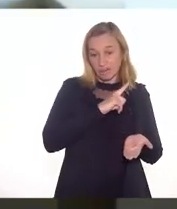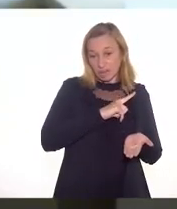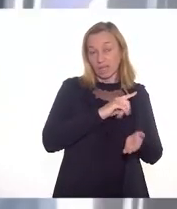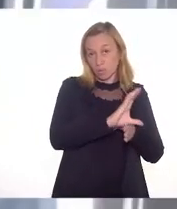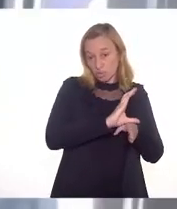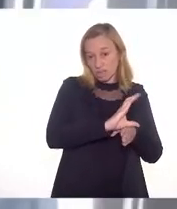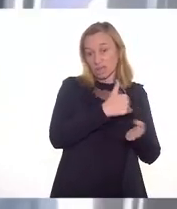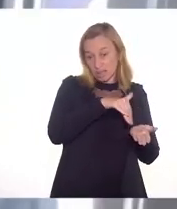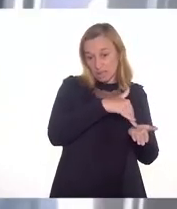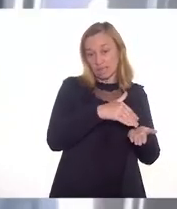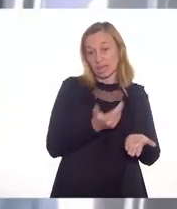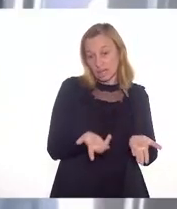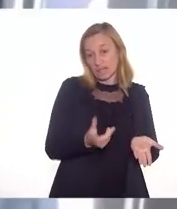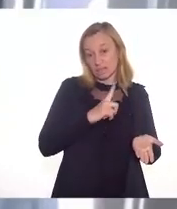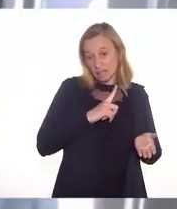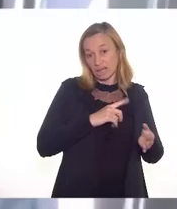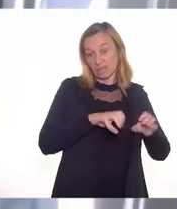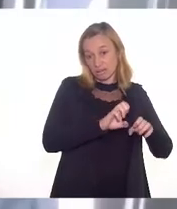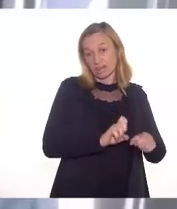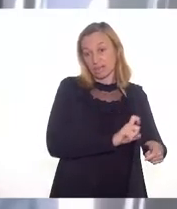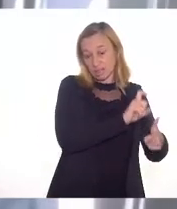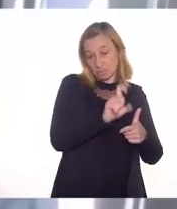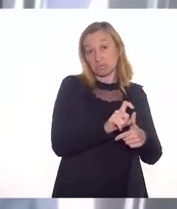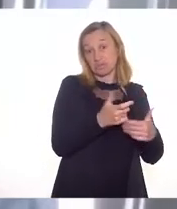O Conselho tem secretário. O Conselho tem uma secretaria executiva.